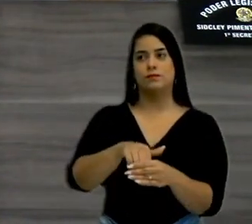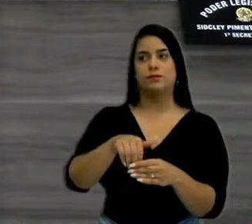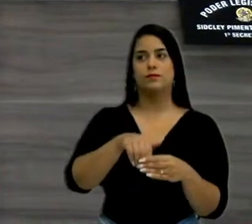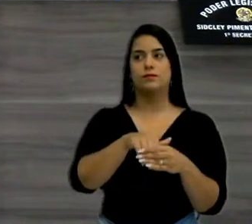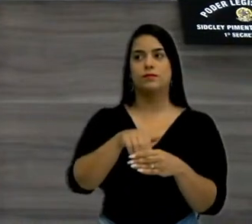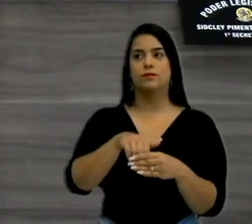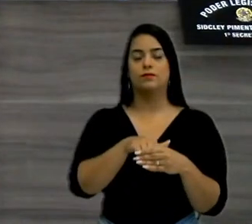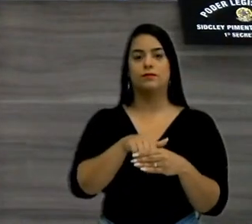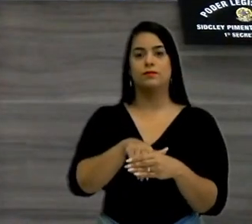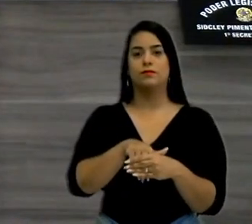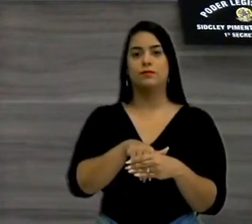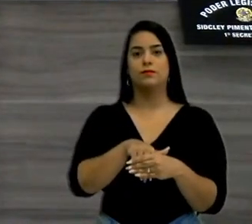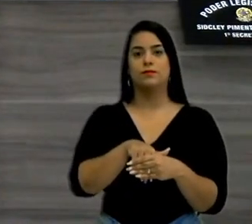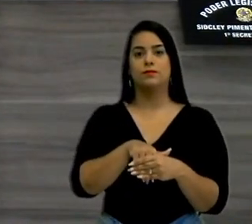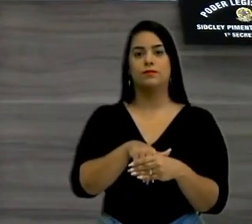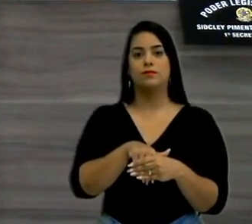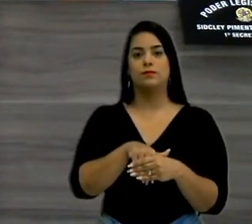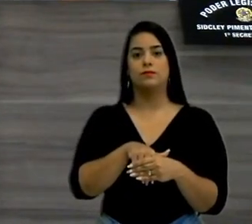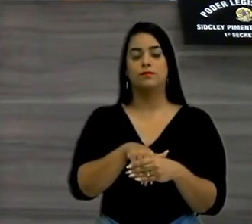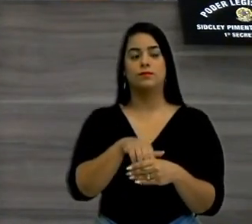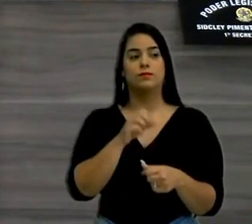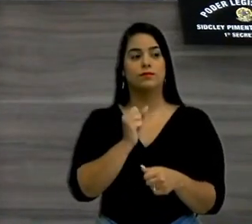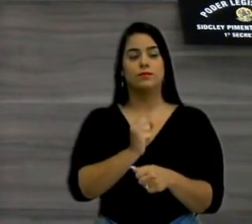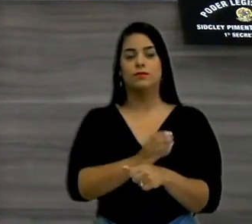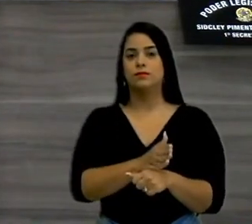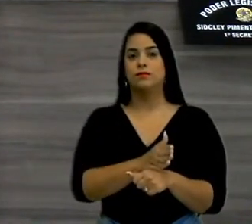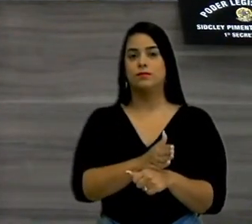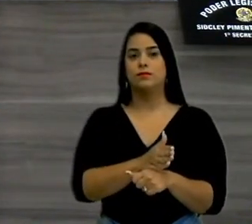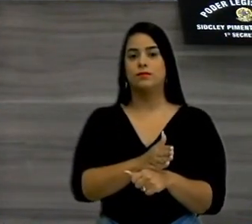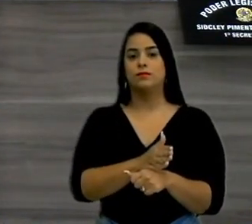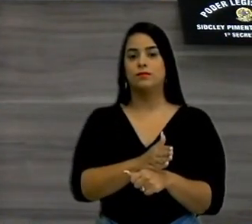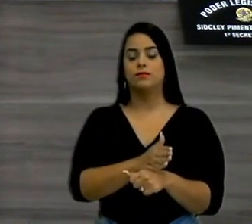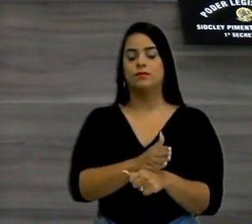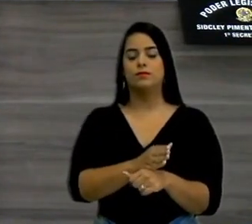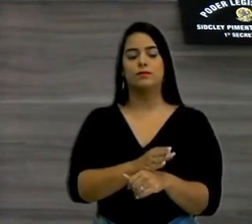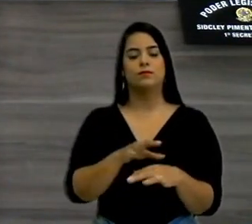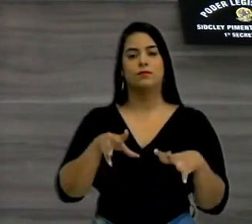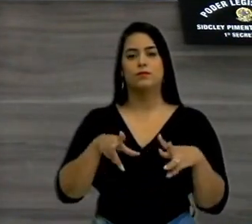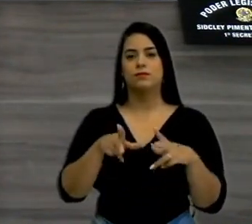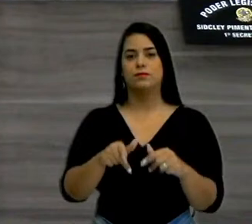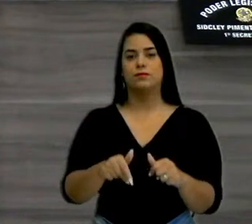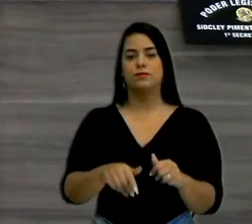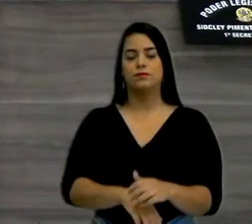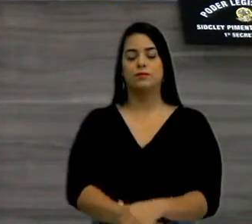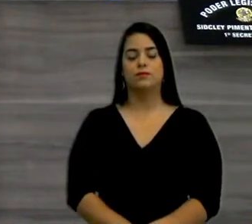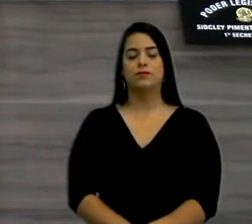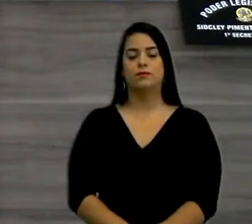votação. Quem aprovar, permaneça como está. Aprovado por unanimidade.